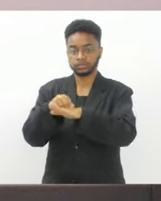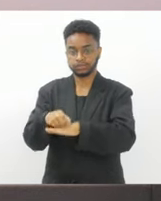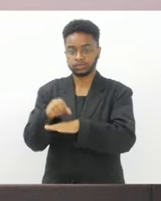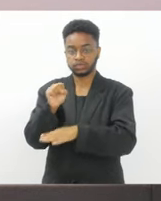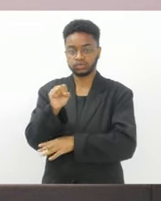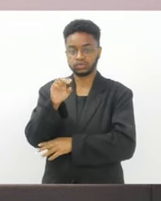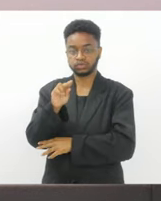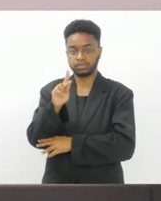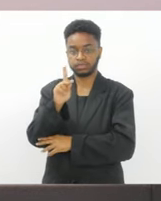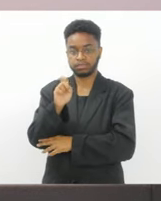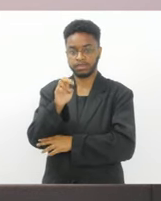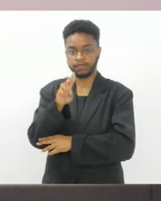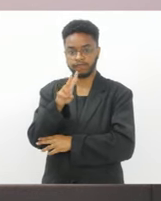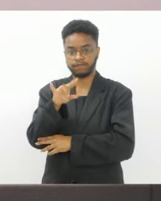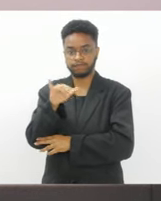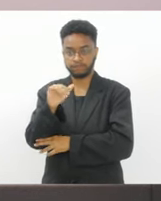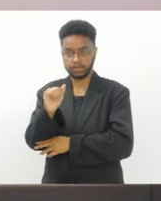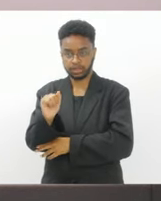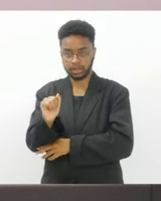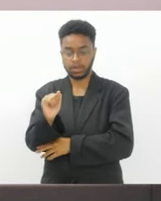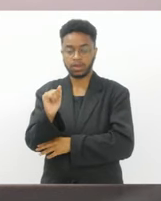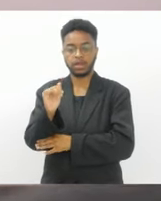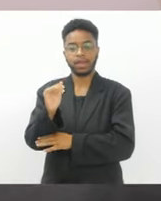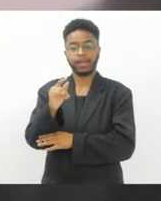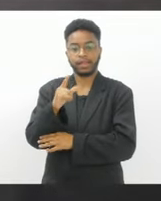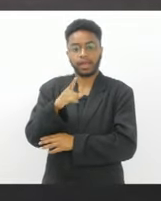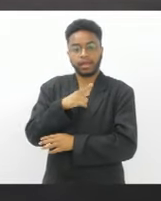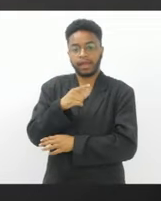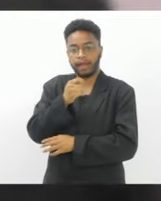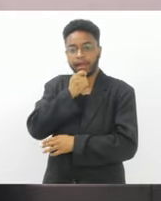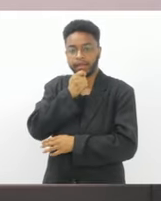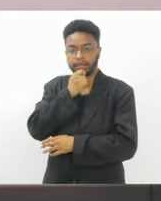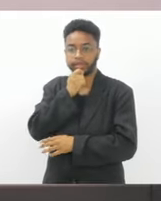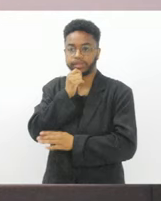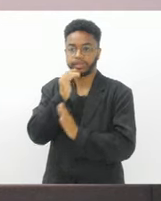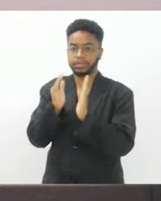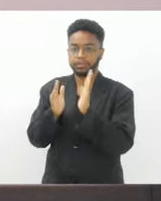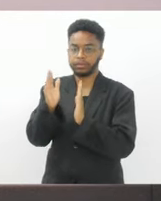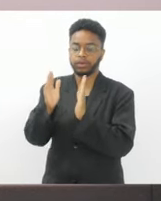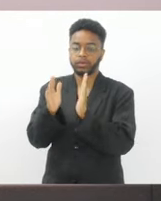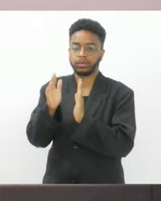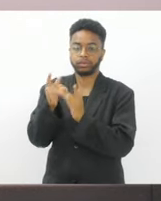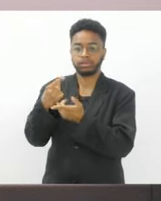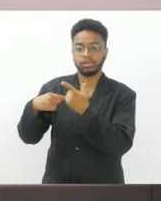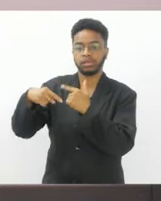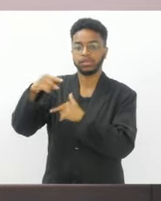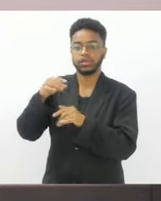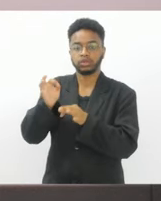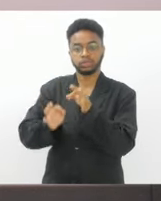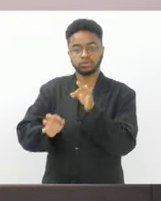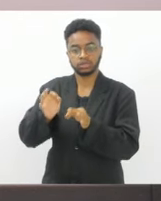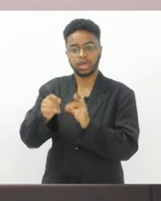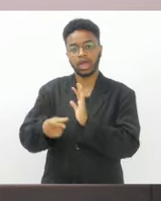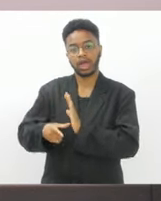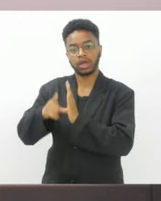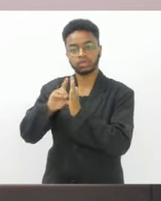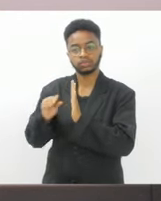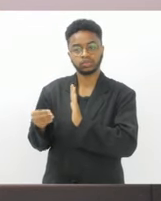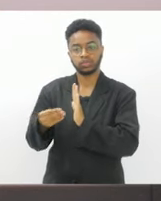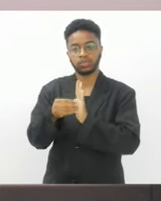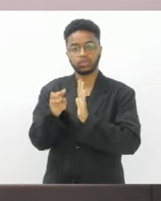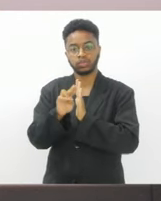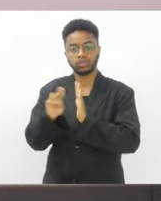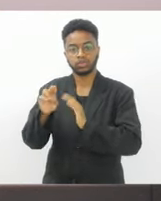Ferroviário S.A., em recuperação judicial, doravante denominada Supervia